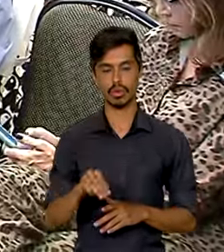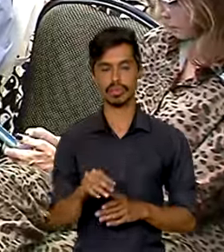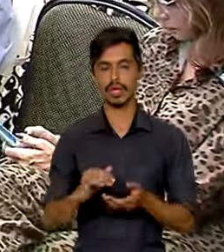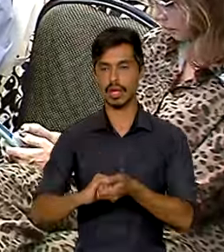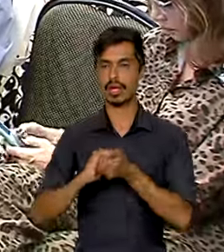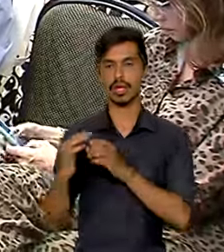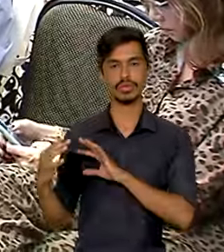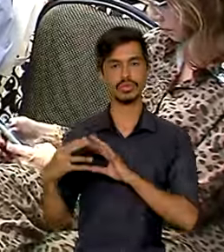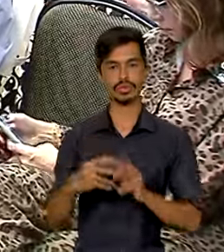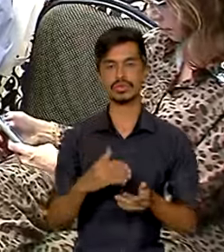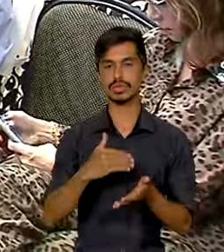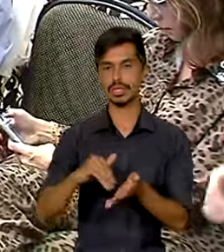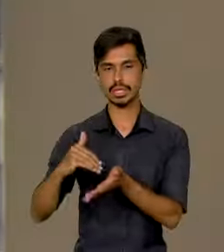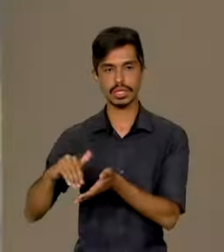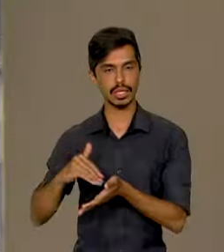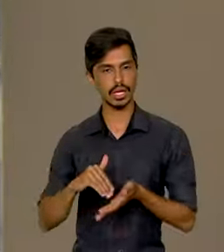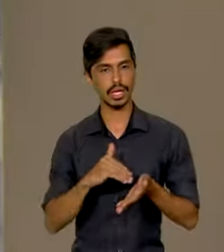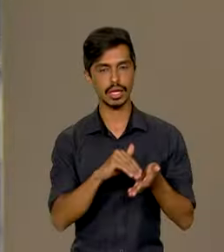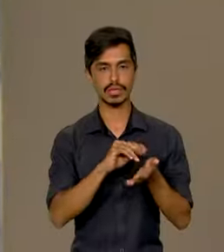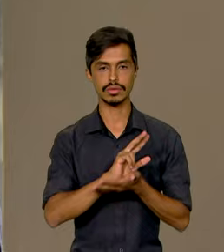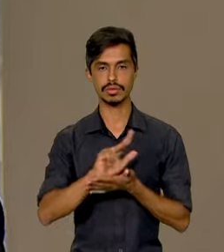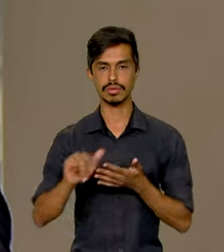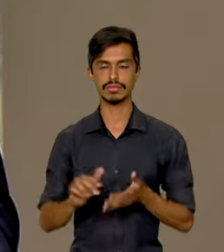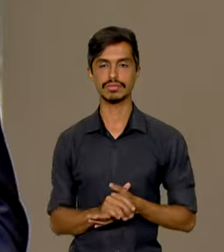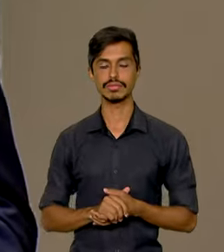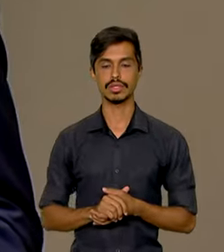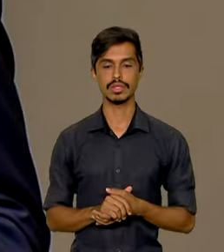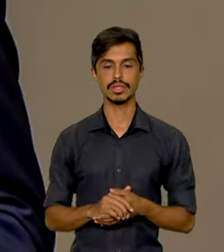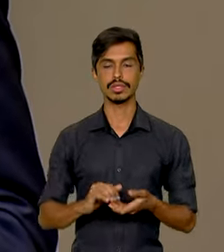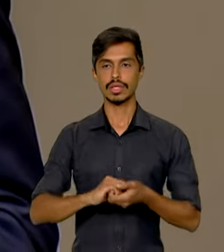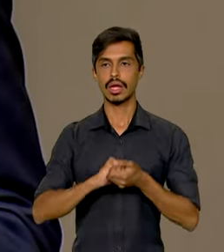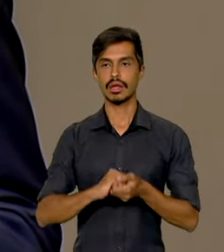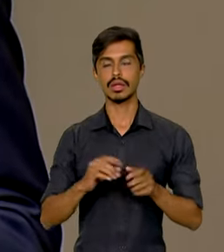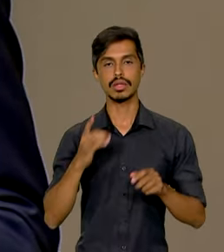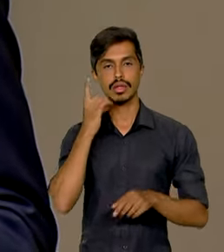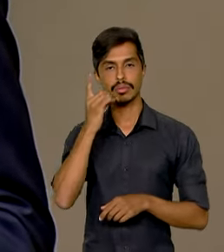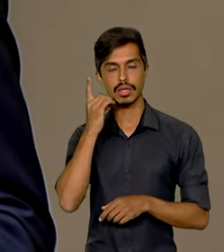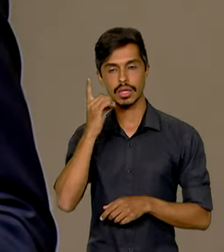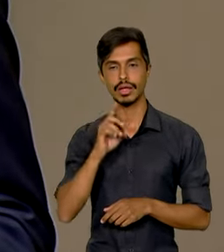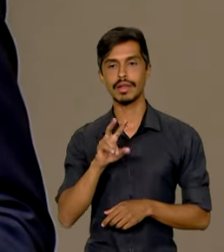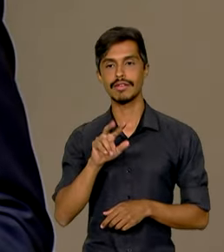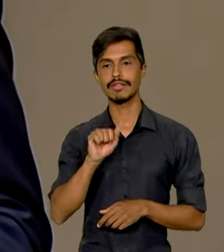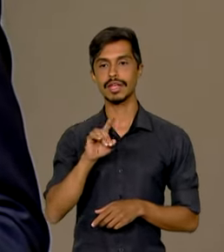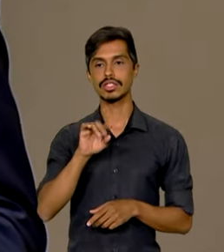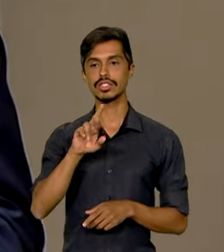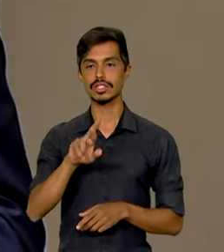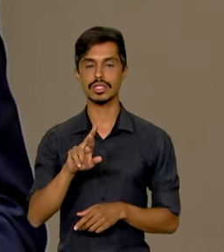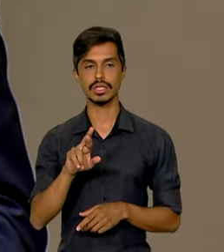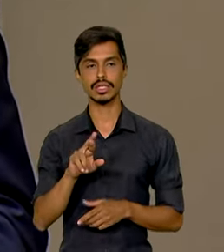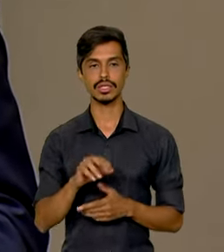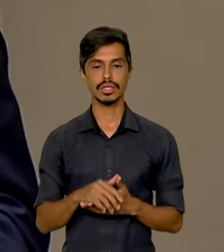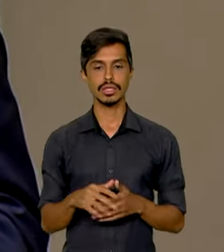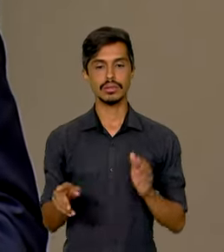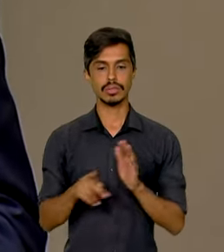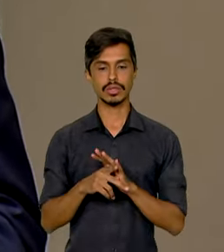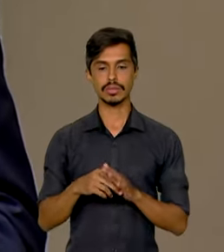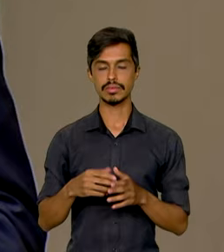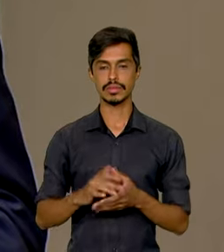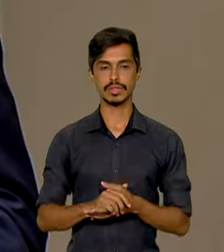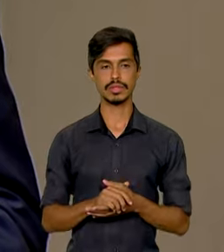secretários, secretárias. Saudar aqui o deputado Vadir Damus, secretário da Defesa do